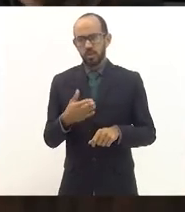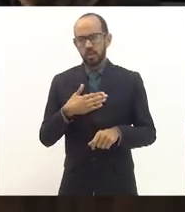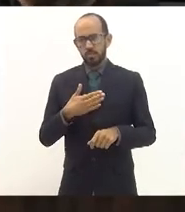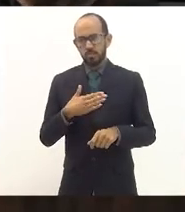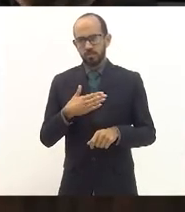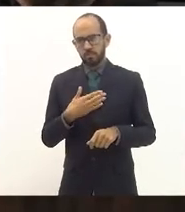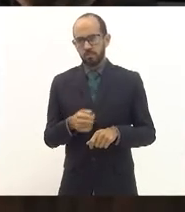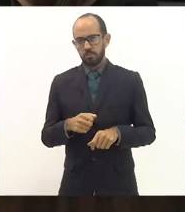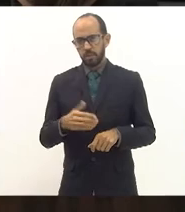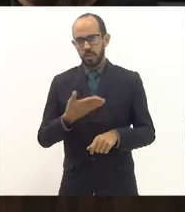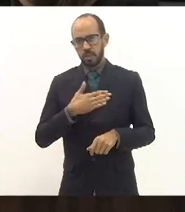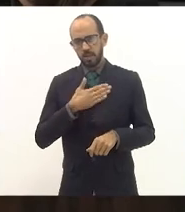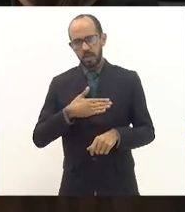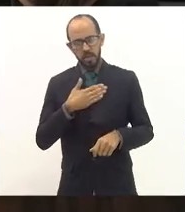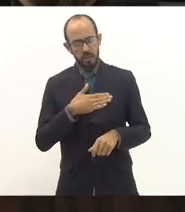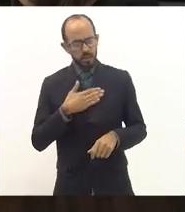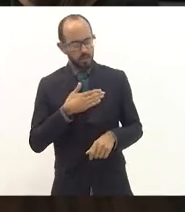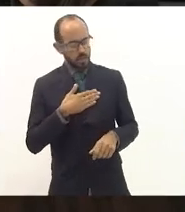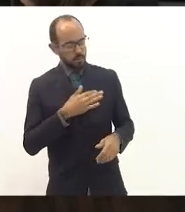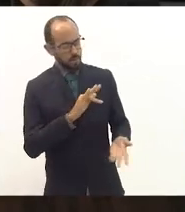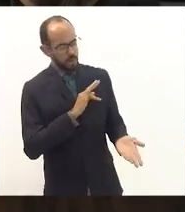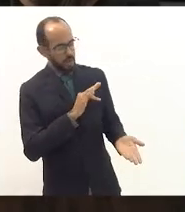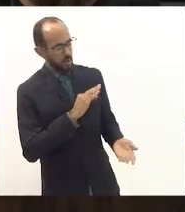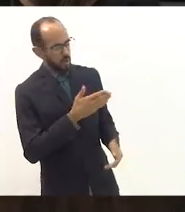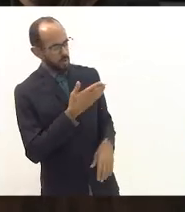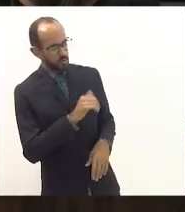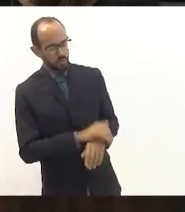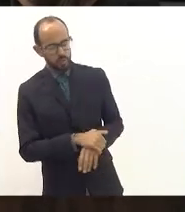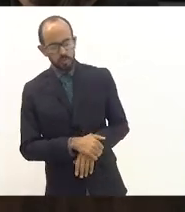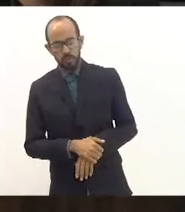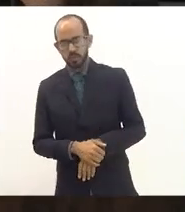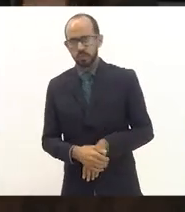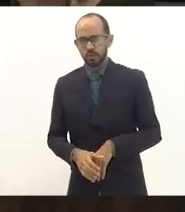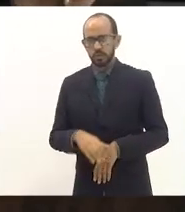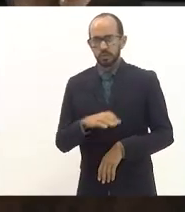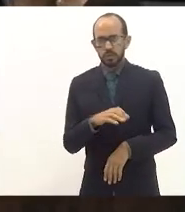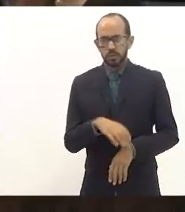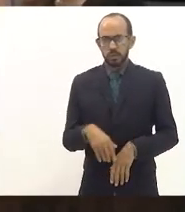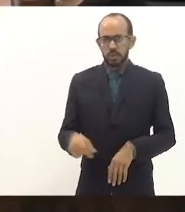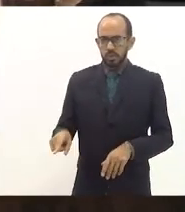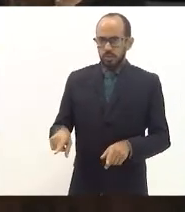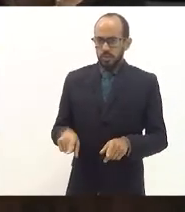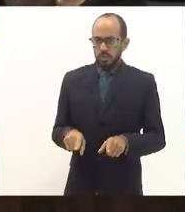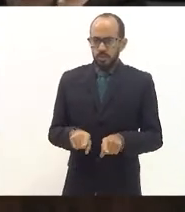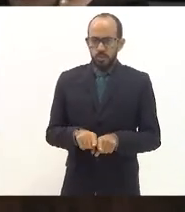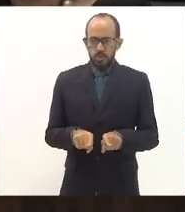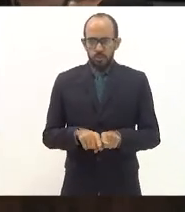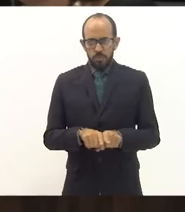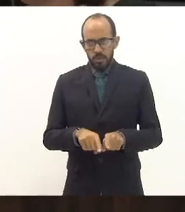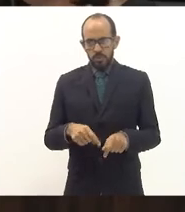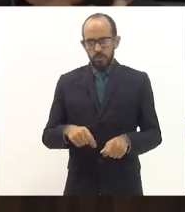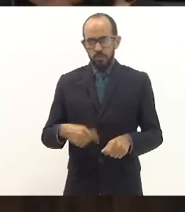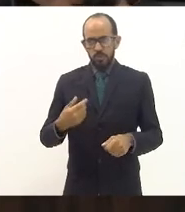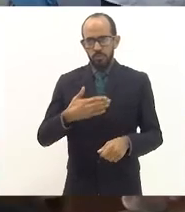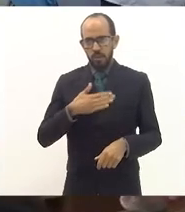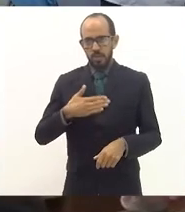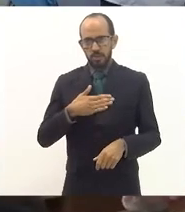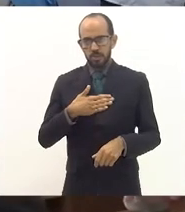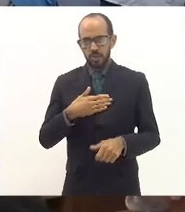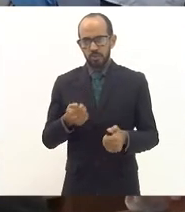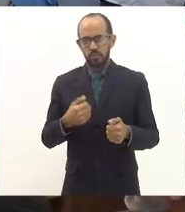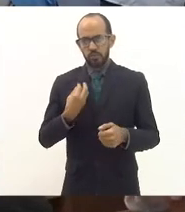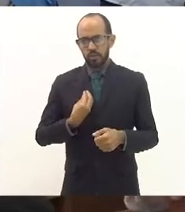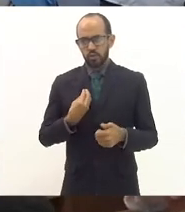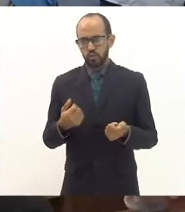Marta Rocha. Dizer, Lígia, tive a felicidade de também conviver com Dotel na Câmara dos Deputados.